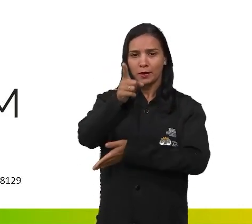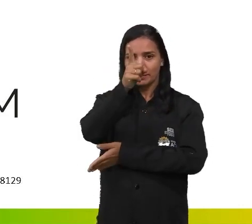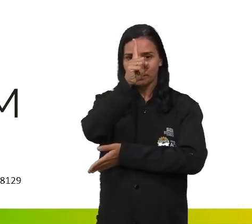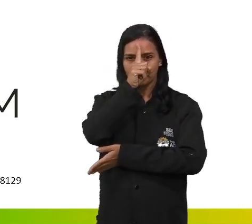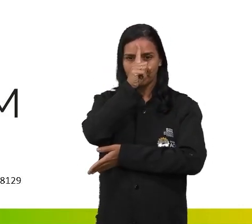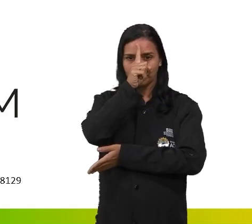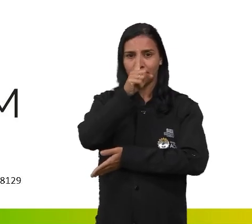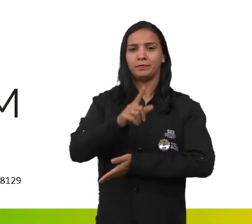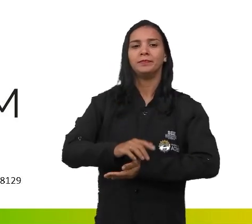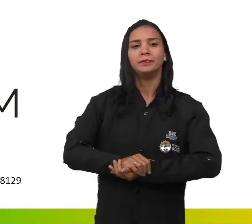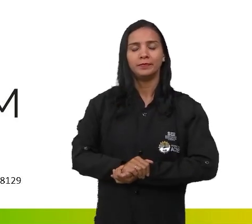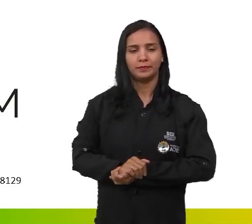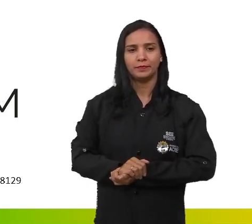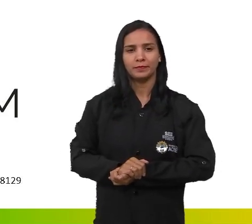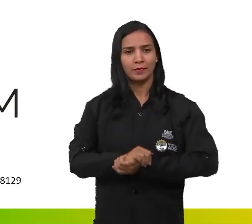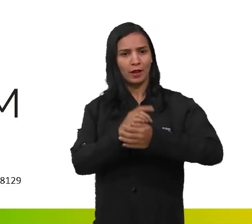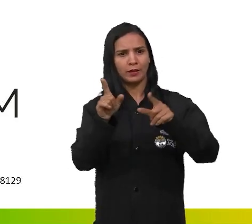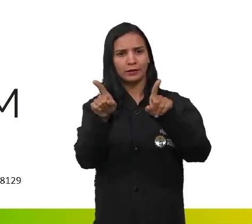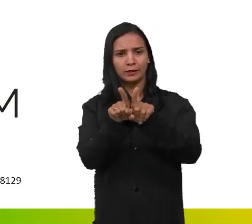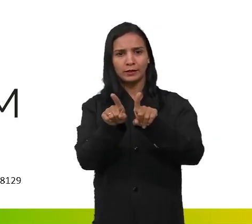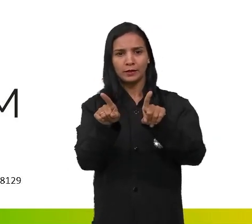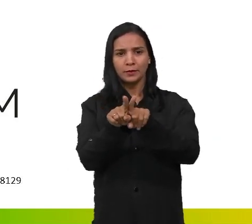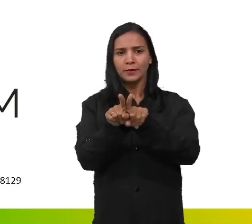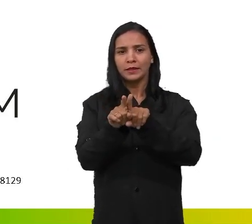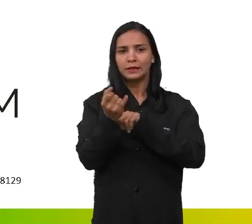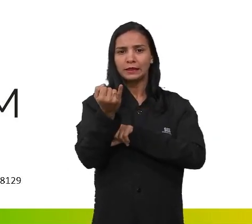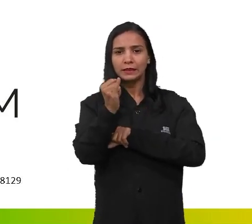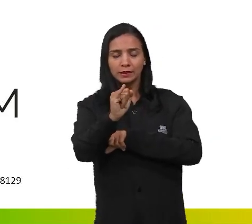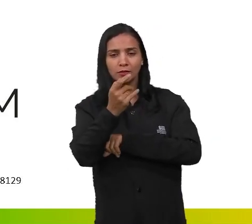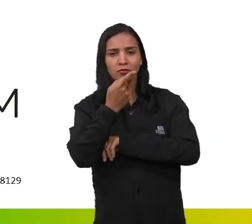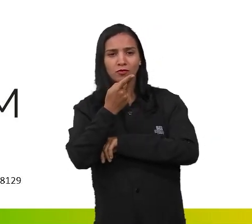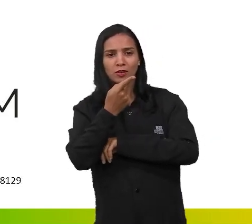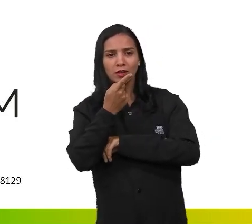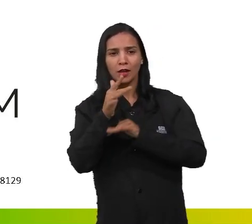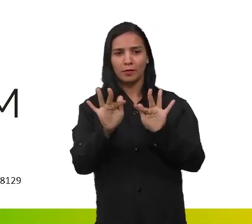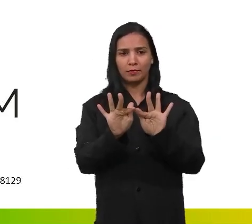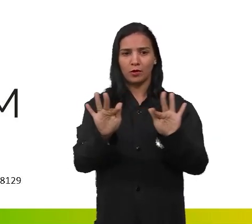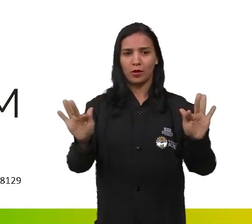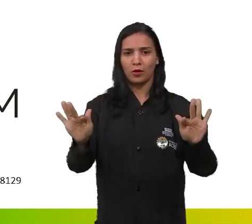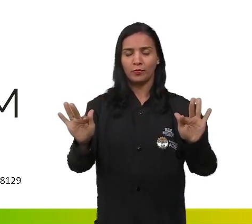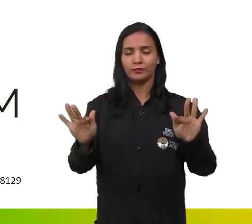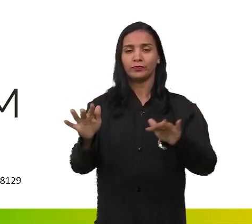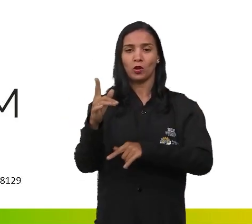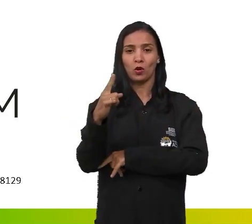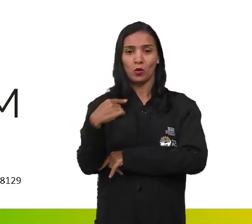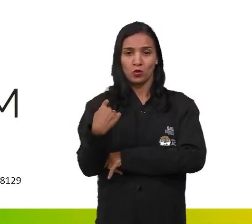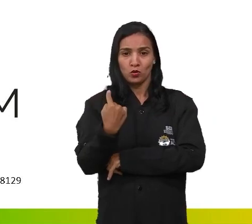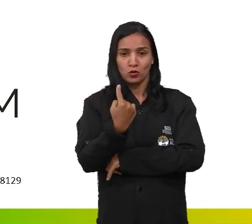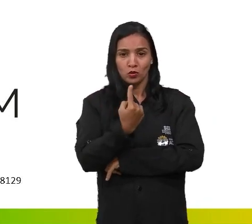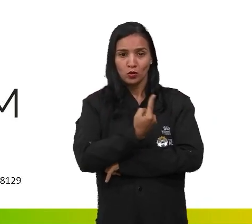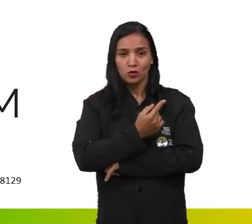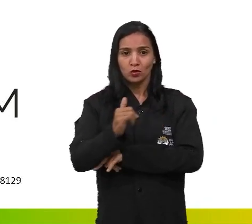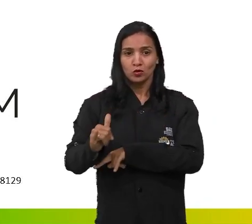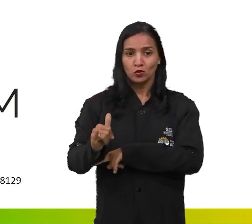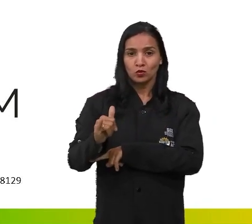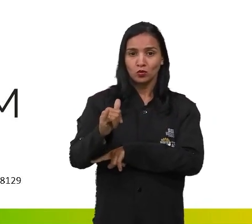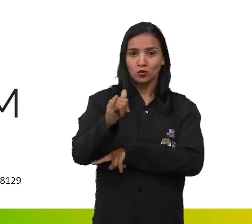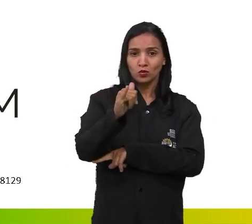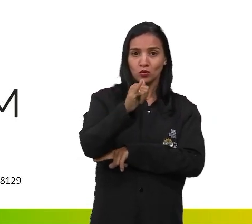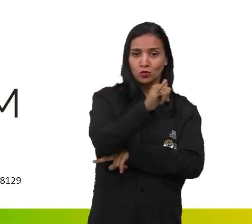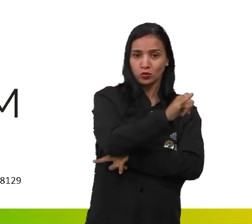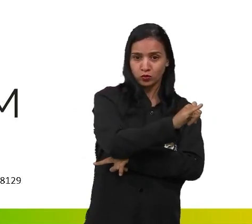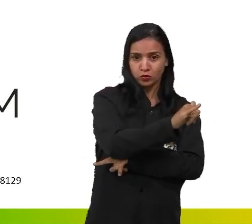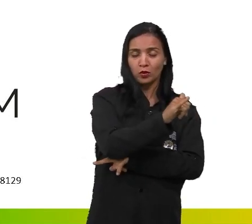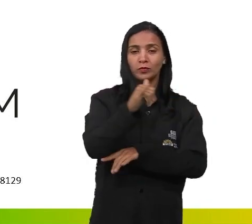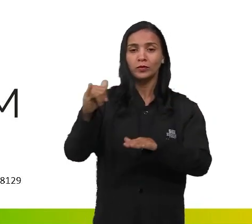Our flight arrived at 9 o'clock. Nosso voo chegou às 9 horas. Nesse caso aqui, pessoal, o